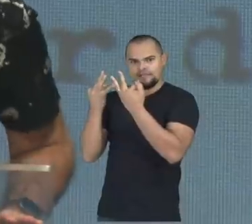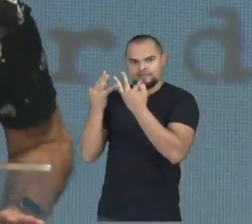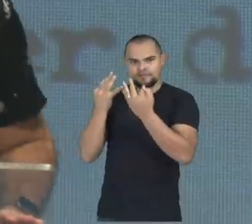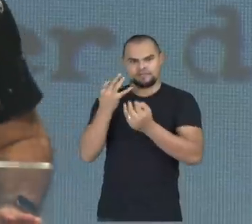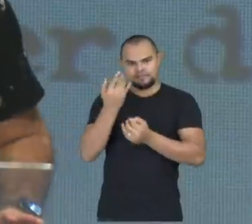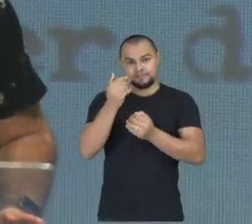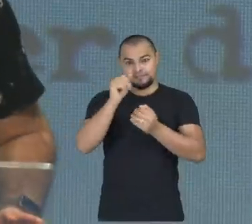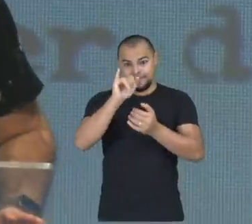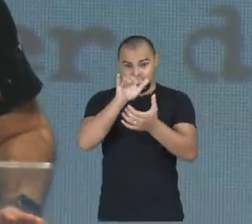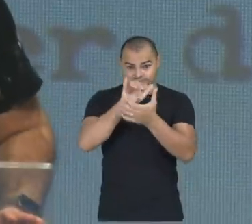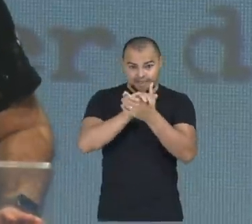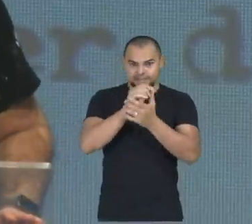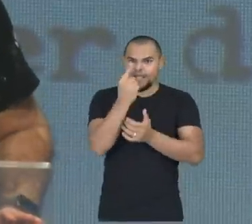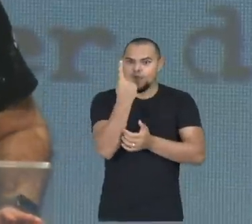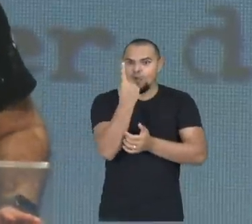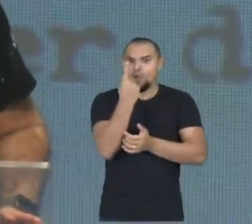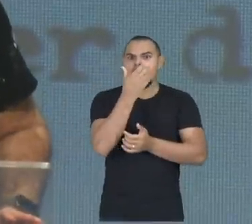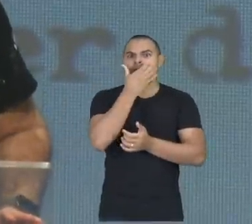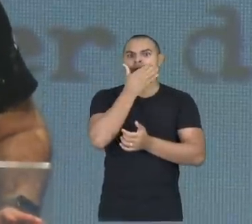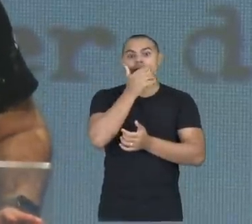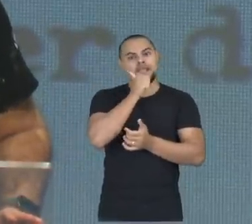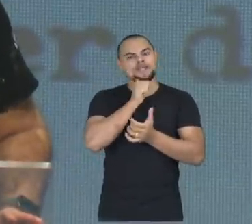né?